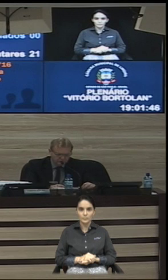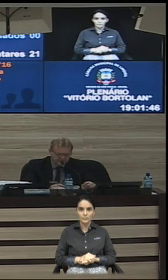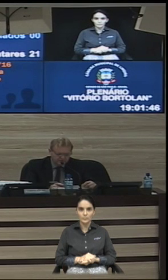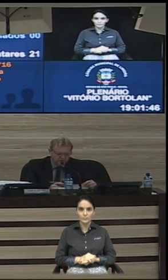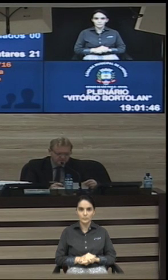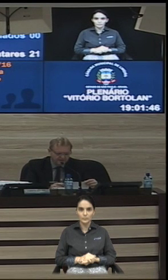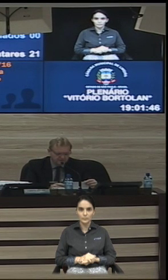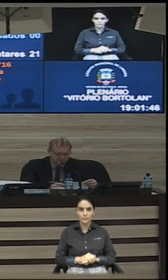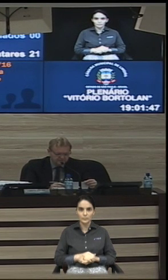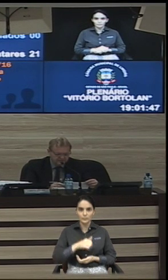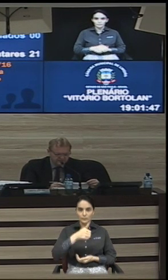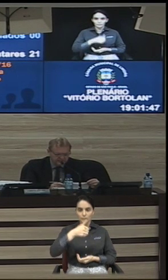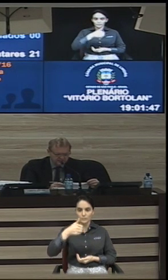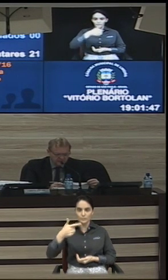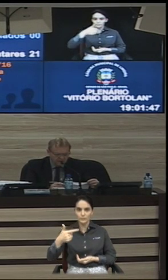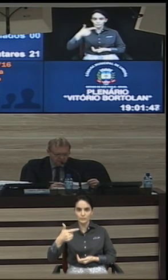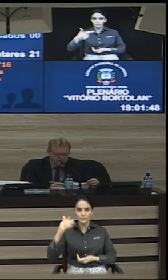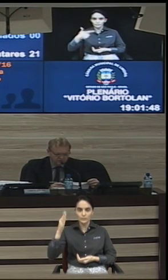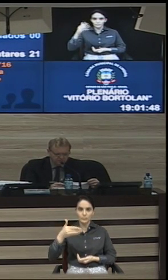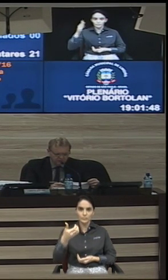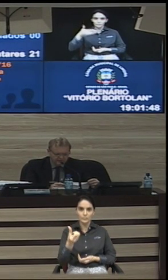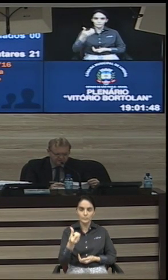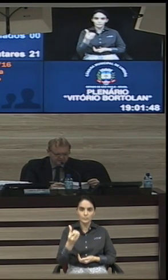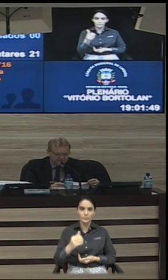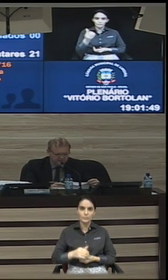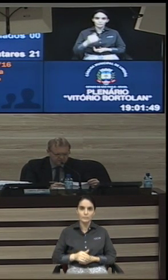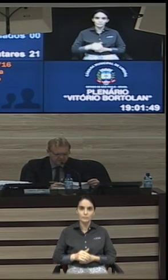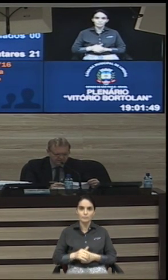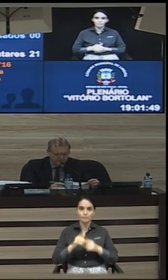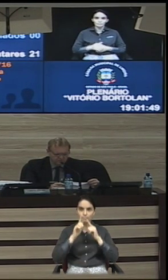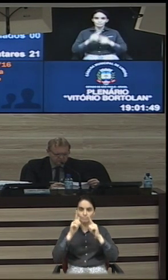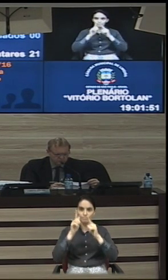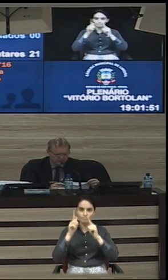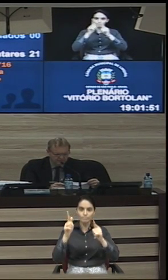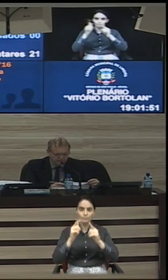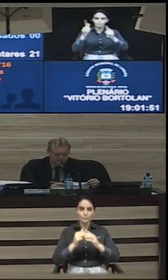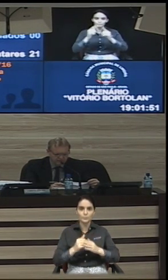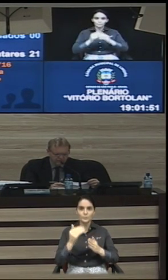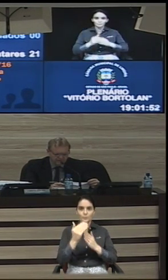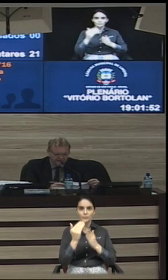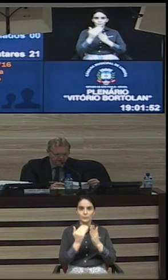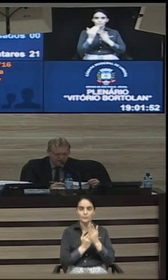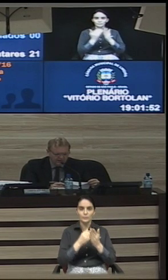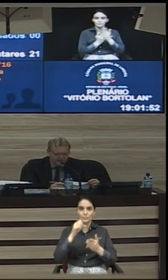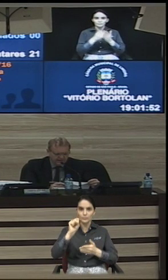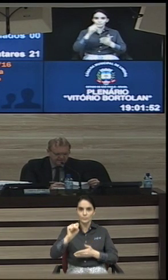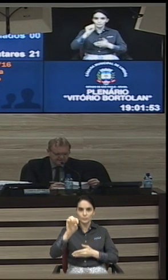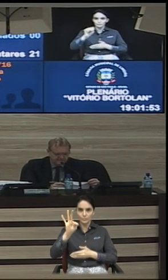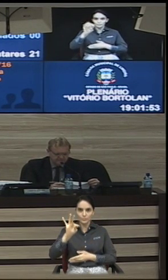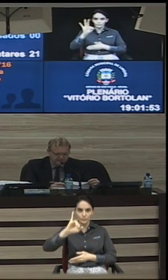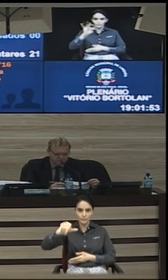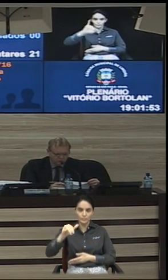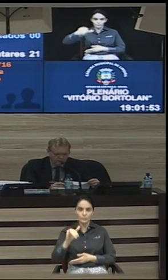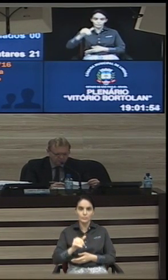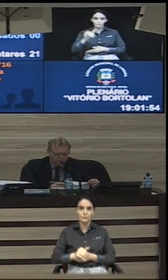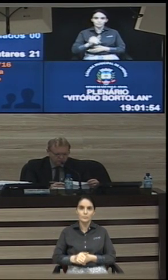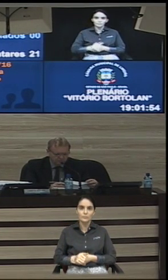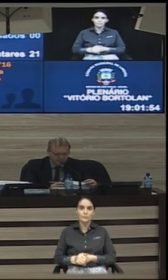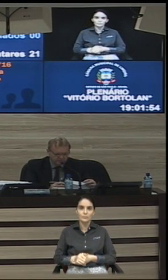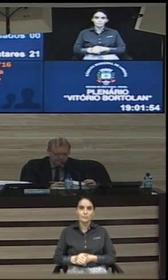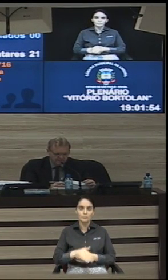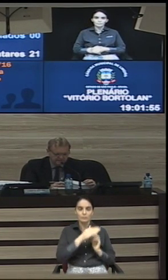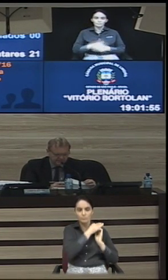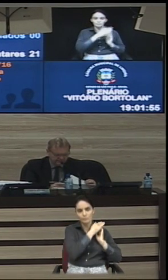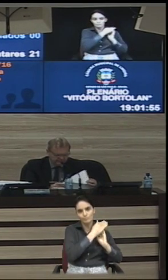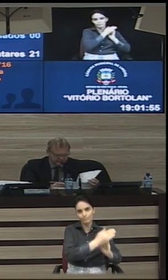Moção número 112/2016. Moção de protesto à decisão da primeira turma do Supremo Tribunal Federal que descriminalizou o aborto no